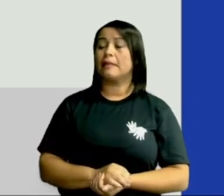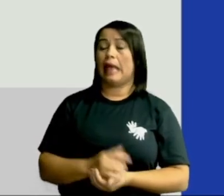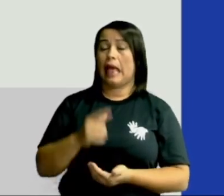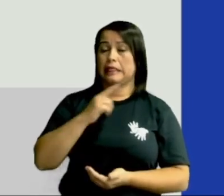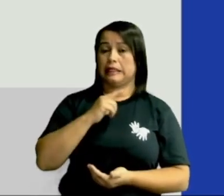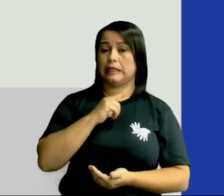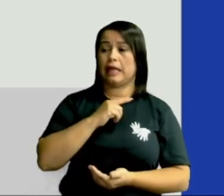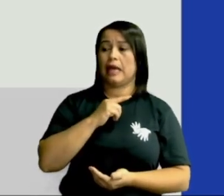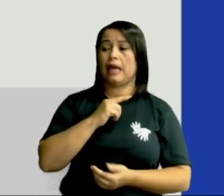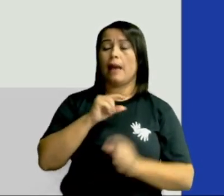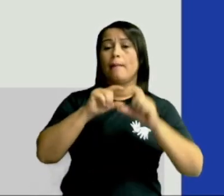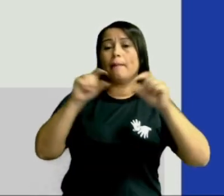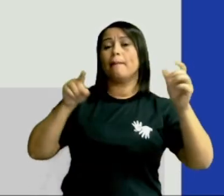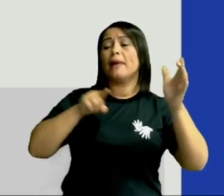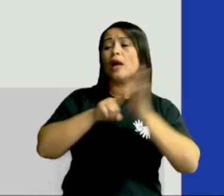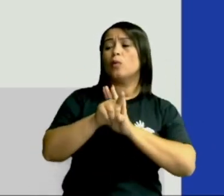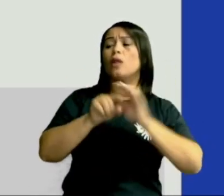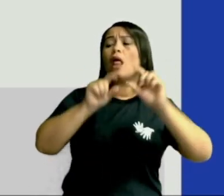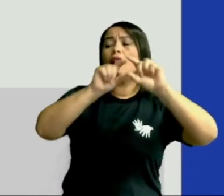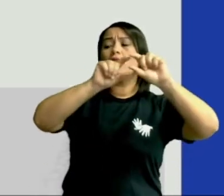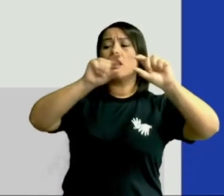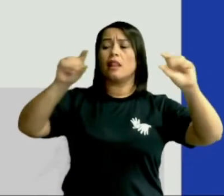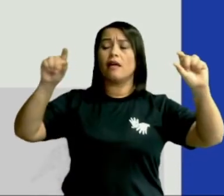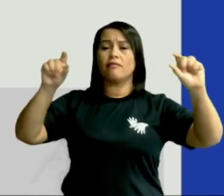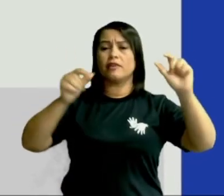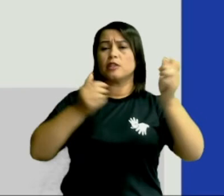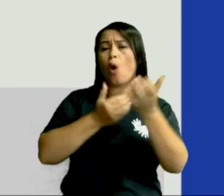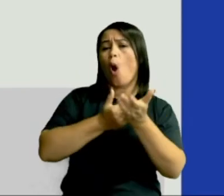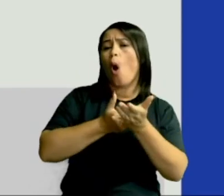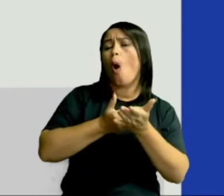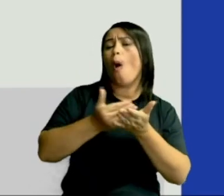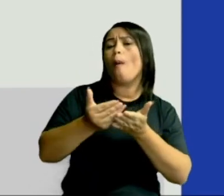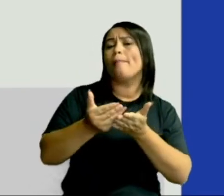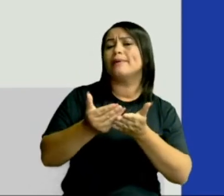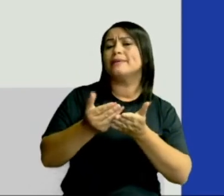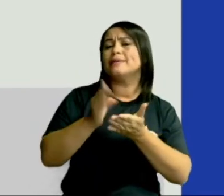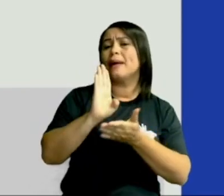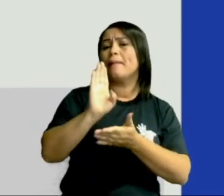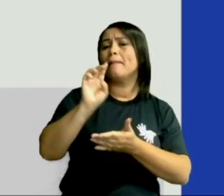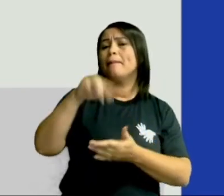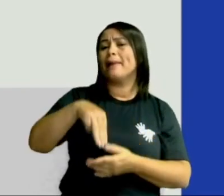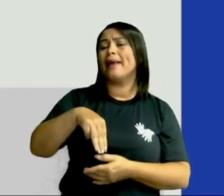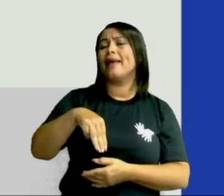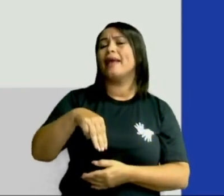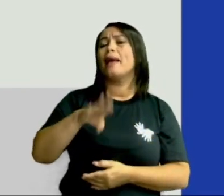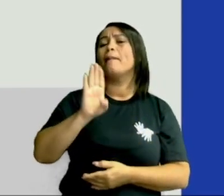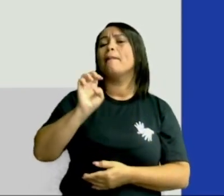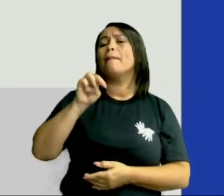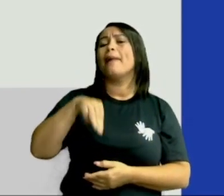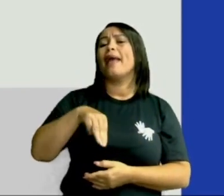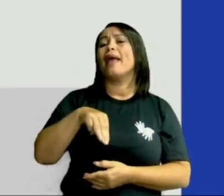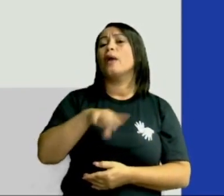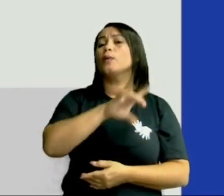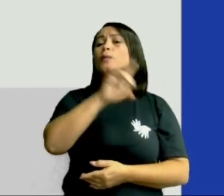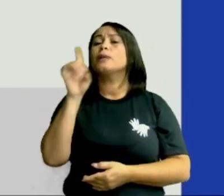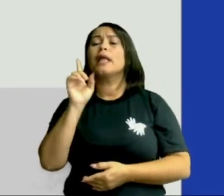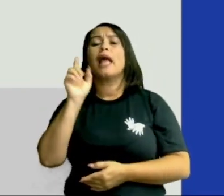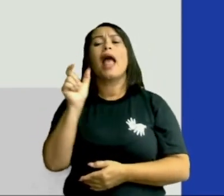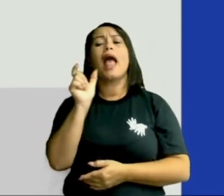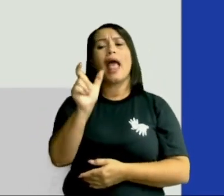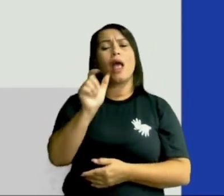Aí a questão, ela pergunta, na frase, para começar bem o dia, o termo bem é um